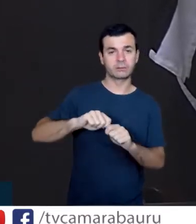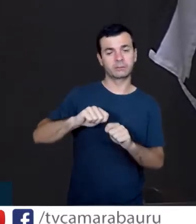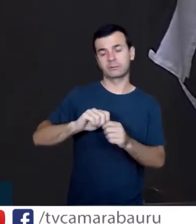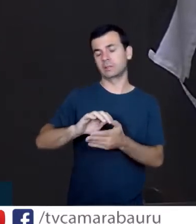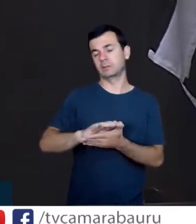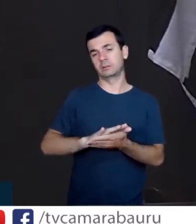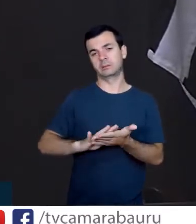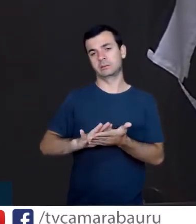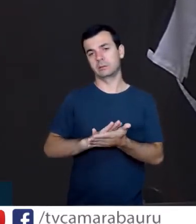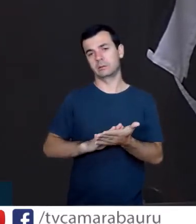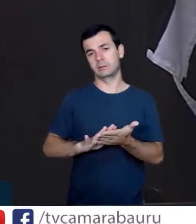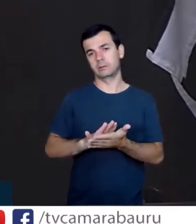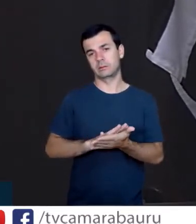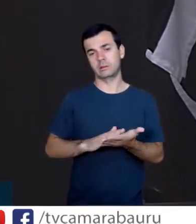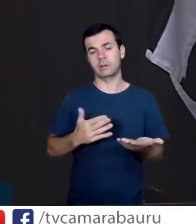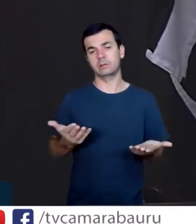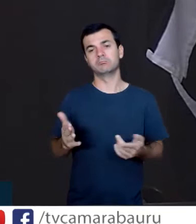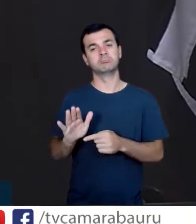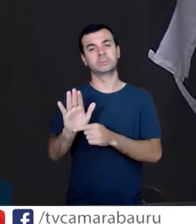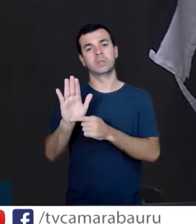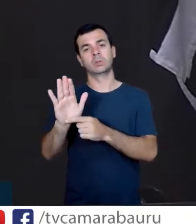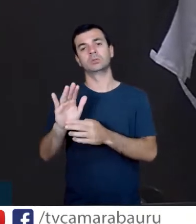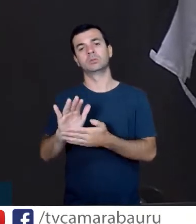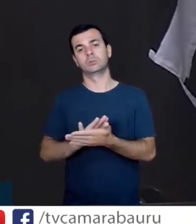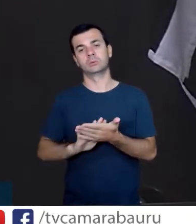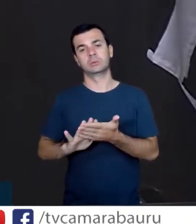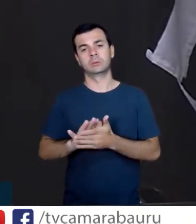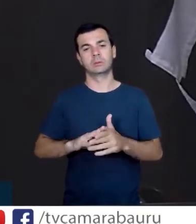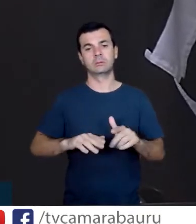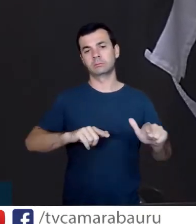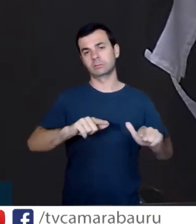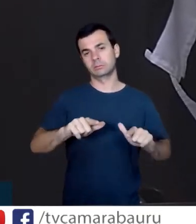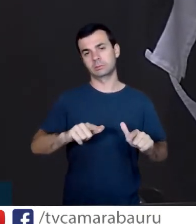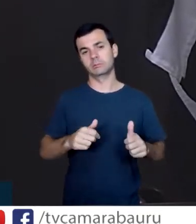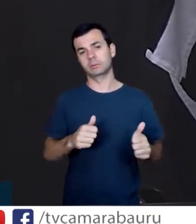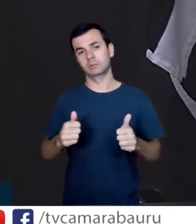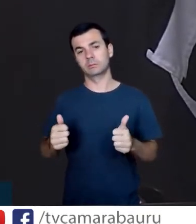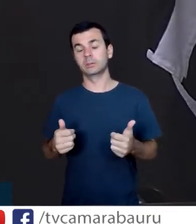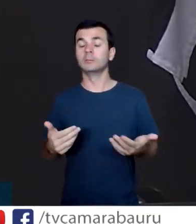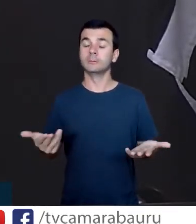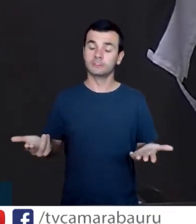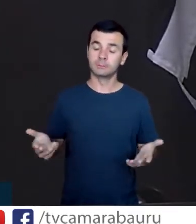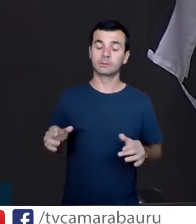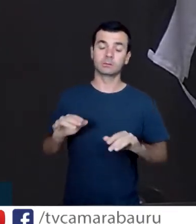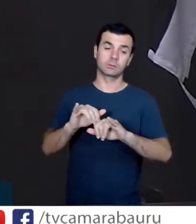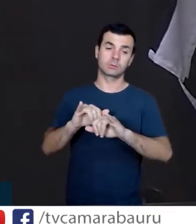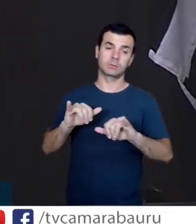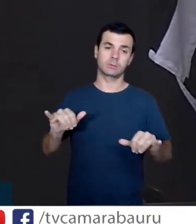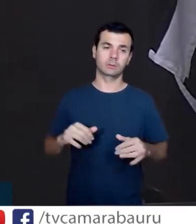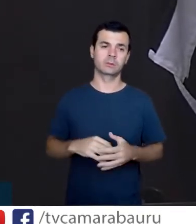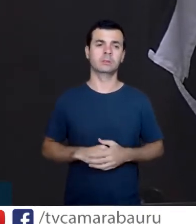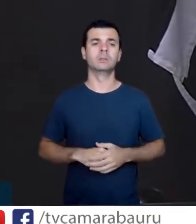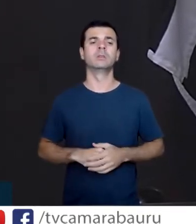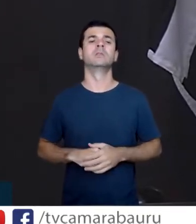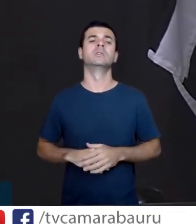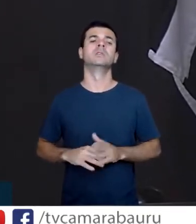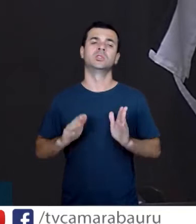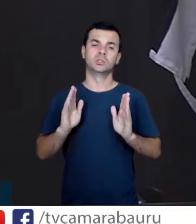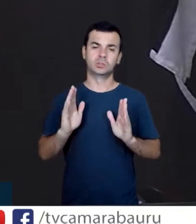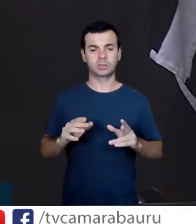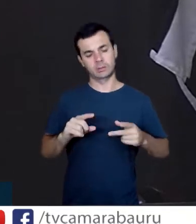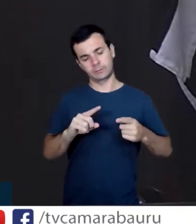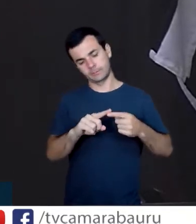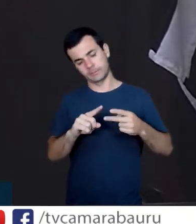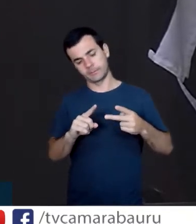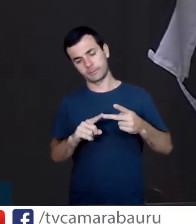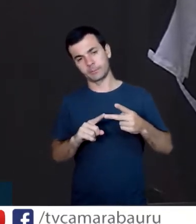ou manifesto de realização. É isso que nós estamos falando. Nós já falamos aqui de 2 canaletas